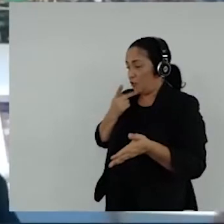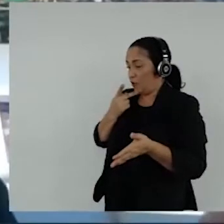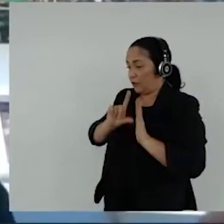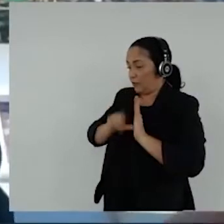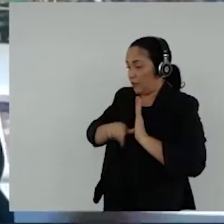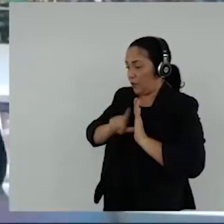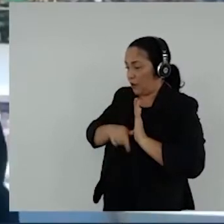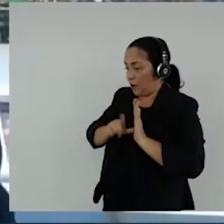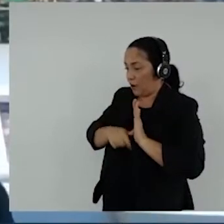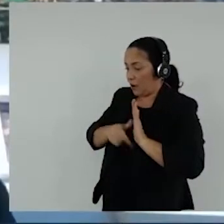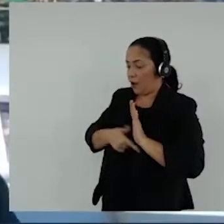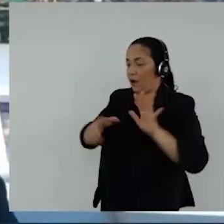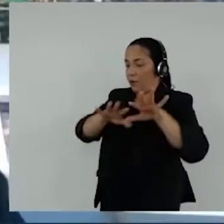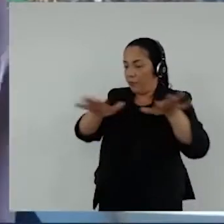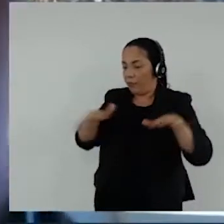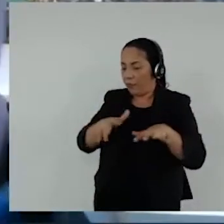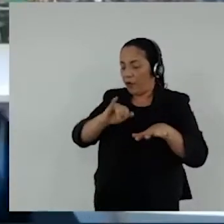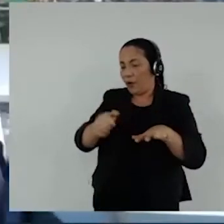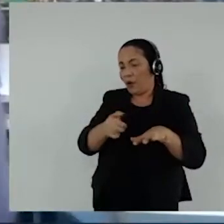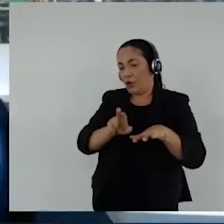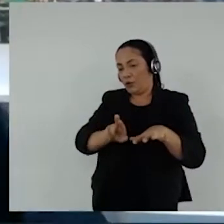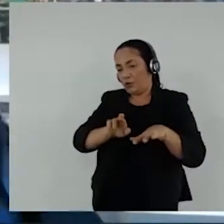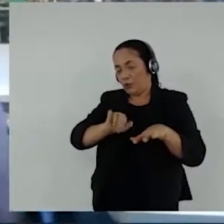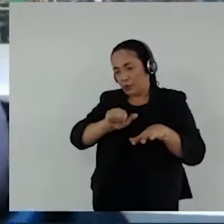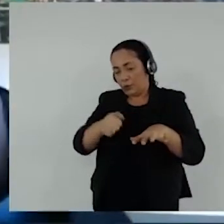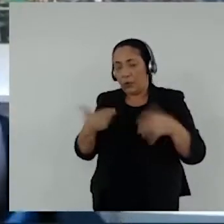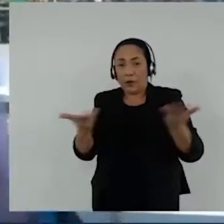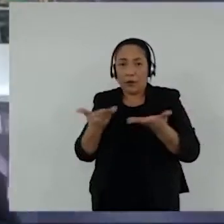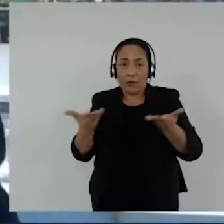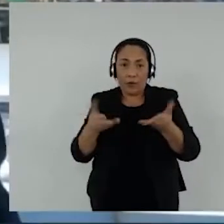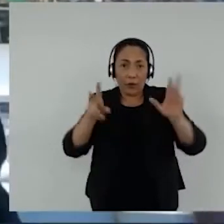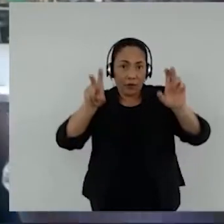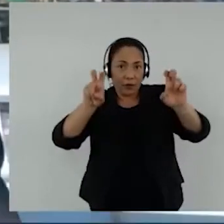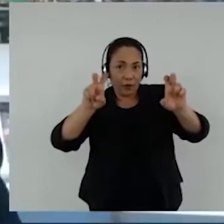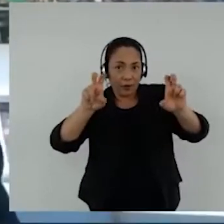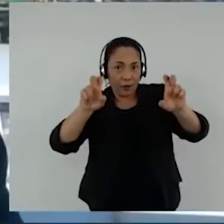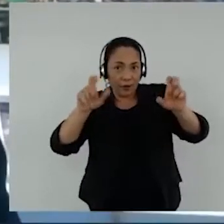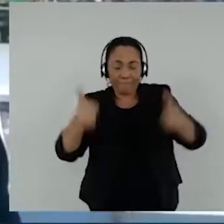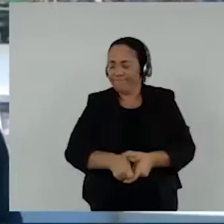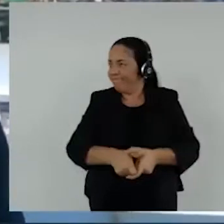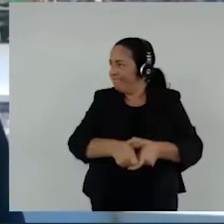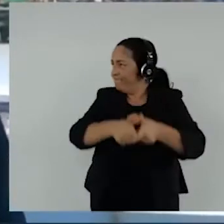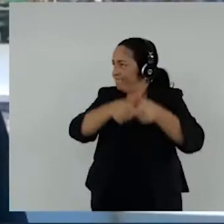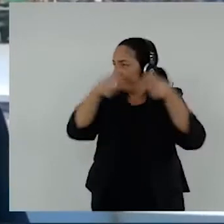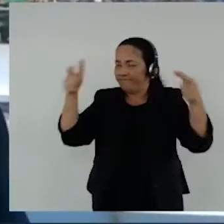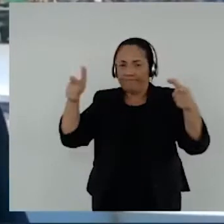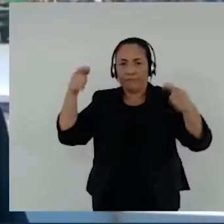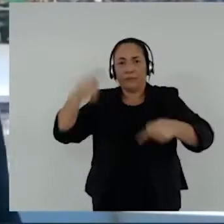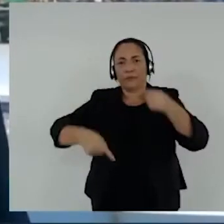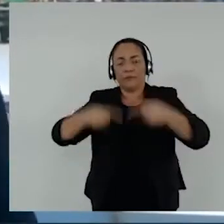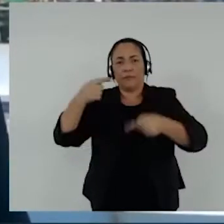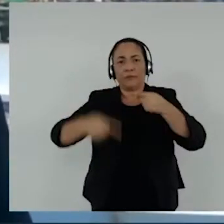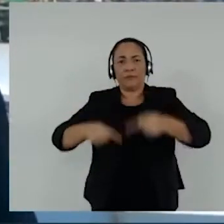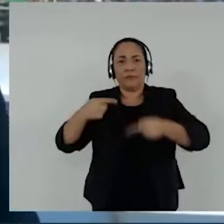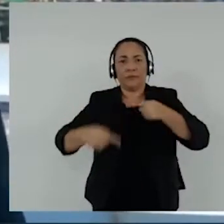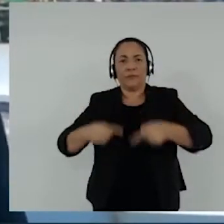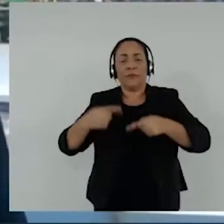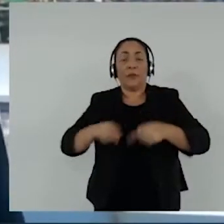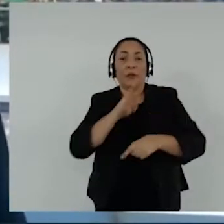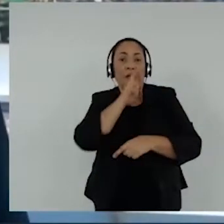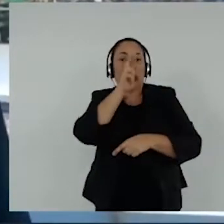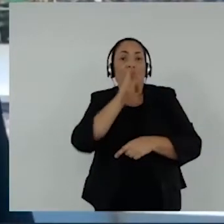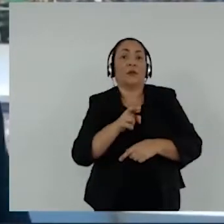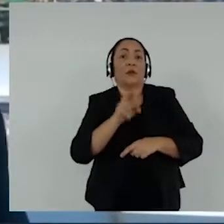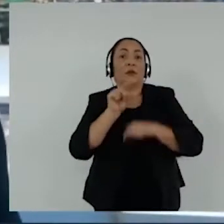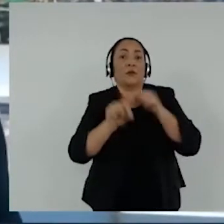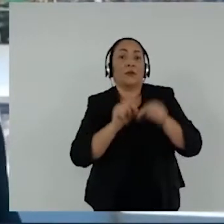rito pelo Tribunal do Júri, hoje essa temática ganha completo alcance. E como solução, o